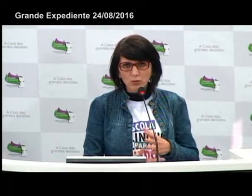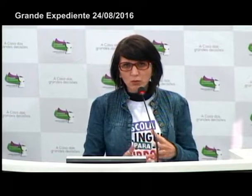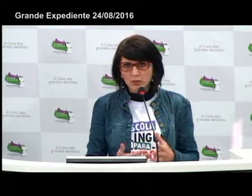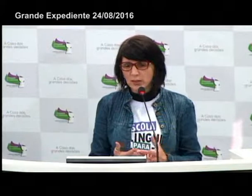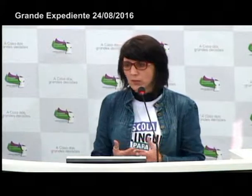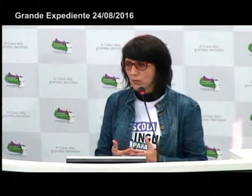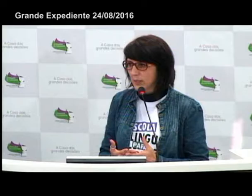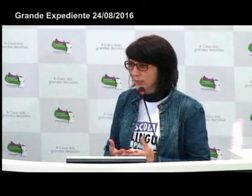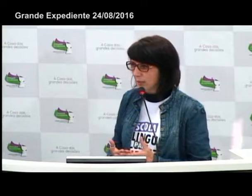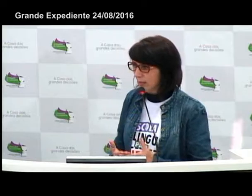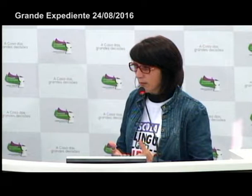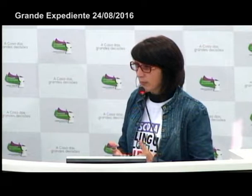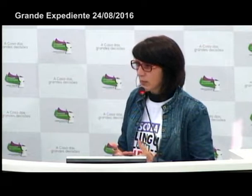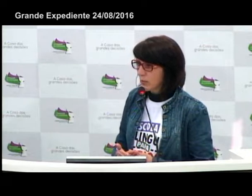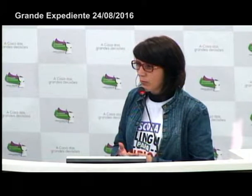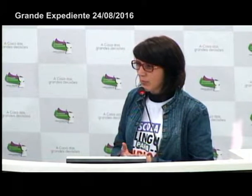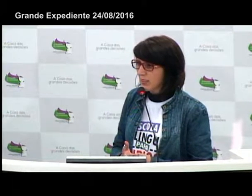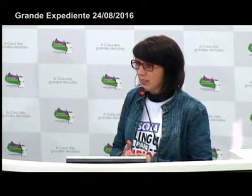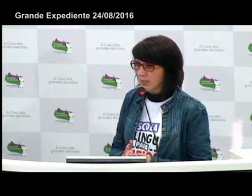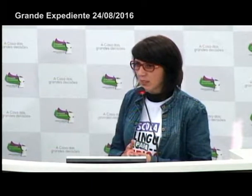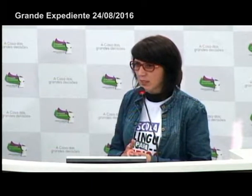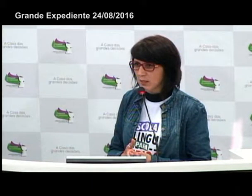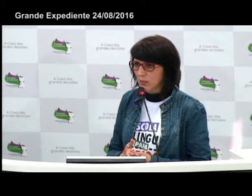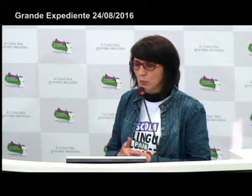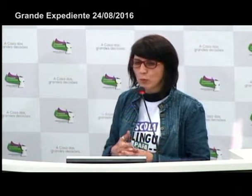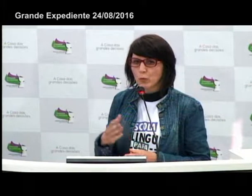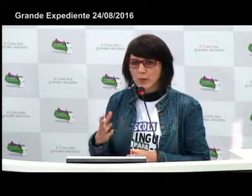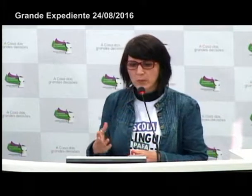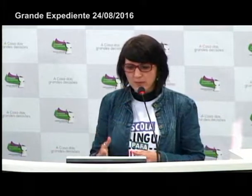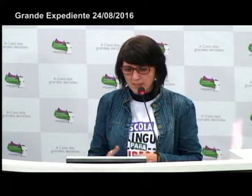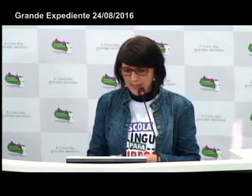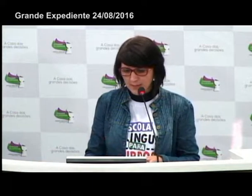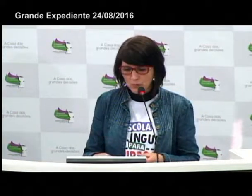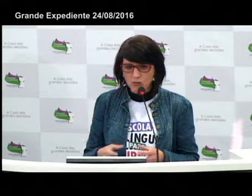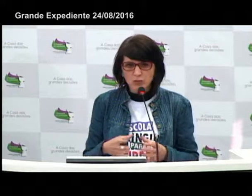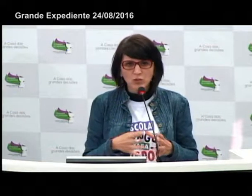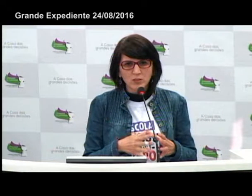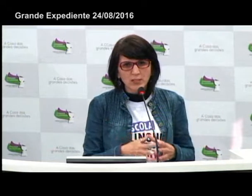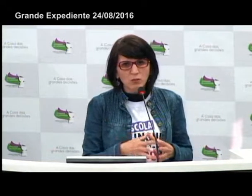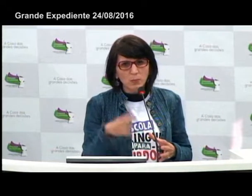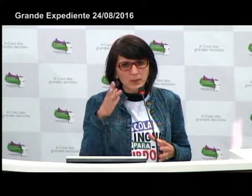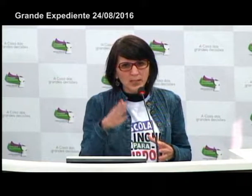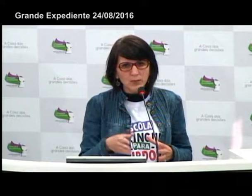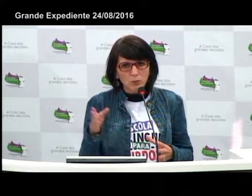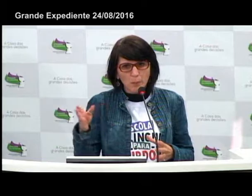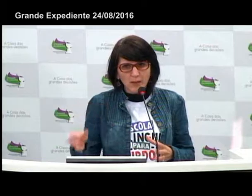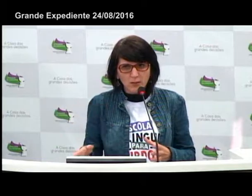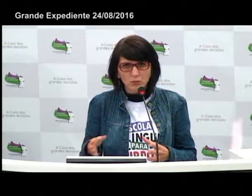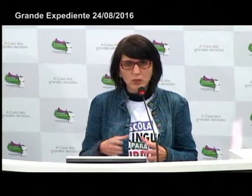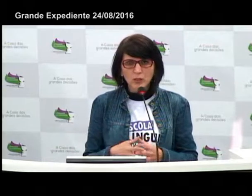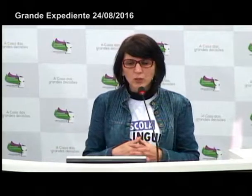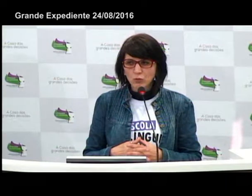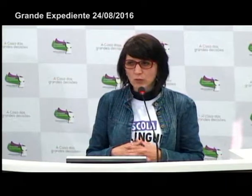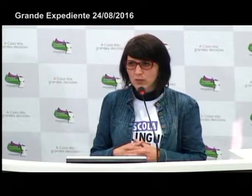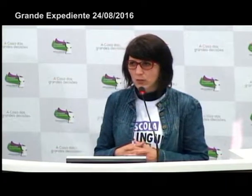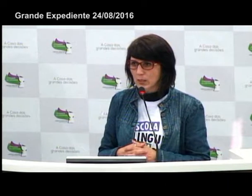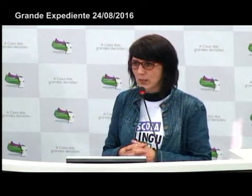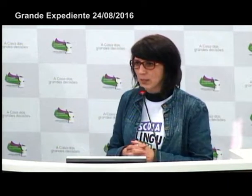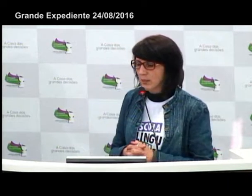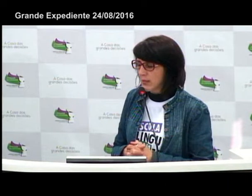não conseguiu ainda fazer essa instalação por problemas técnicos. A gente tem acompanhado de perto,